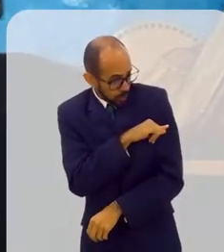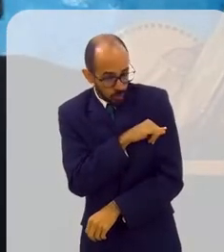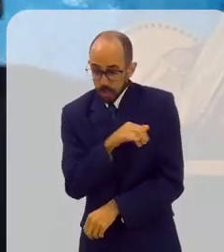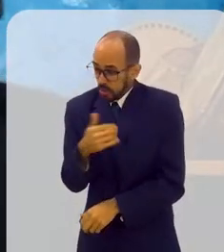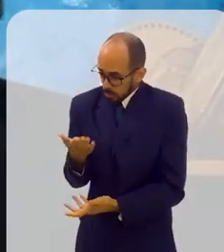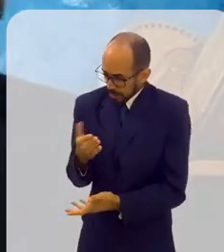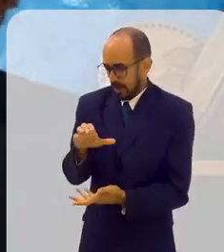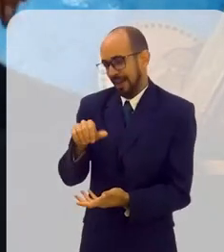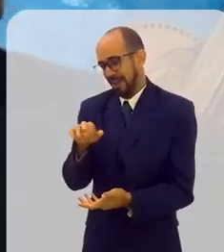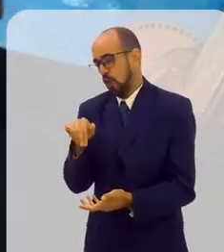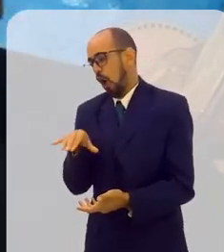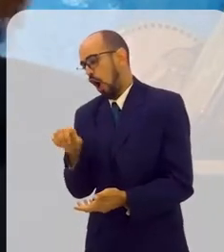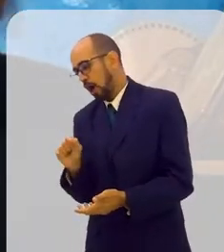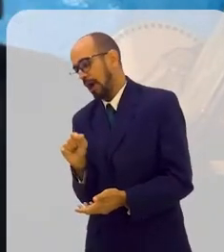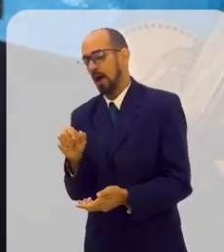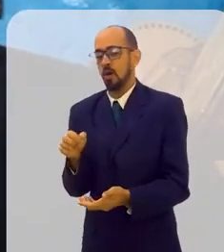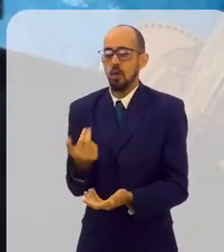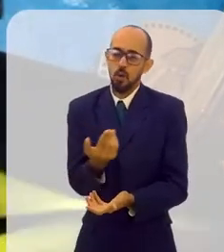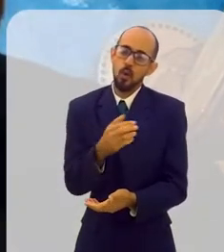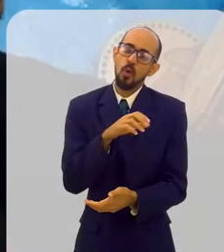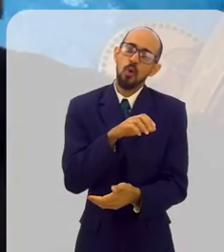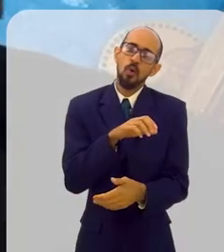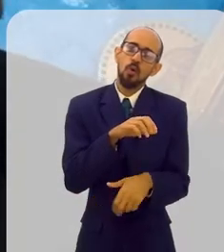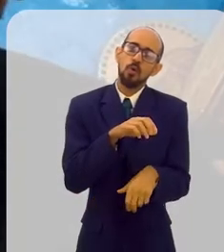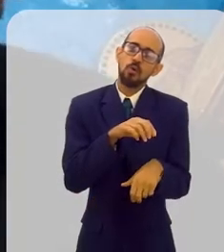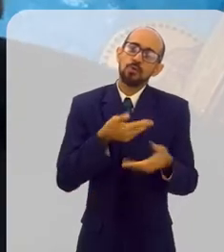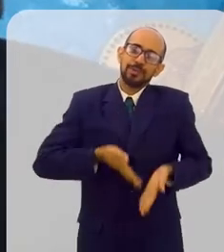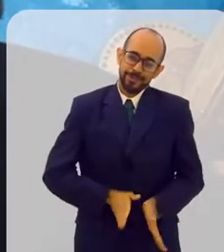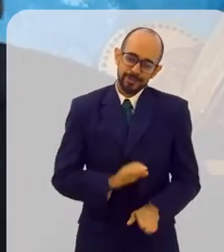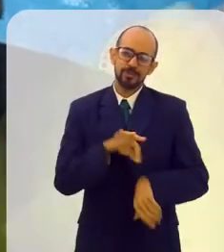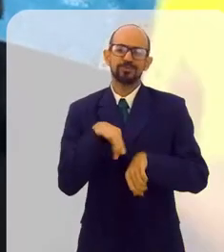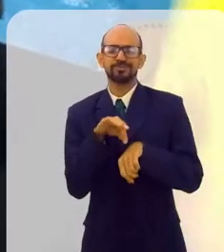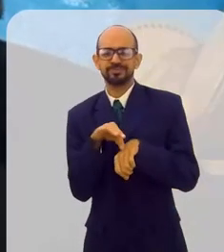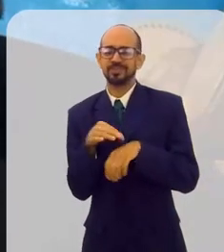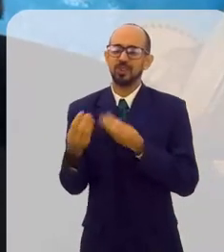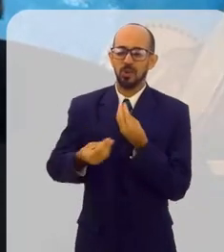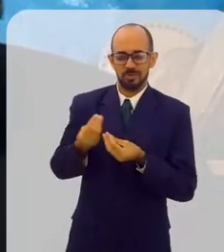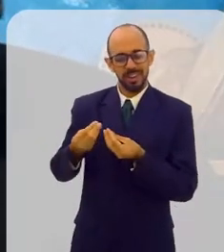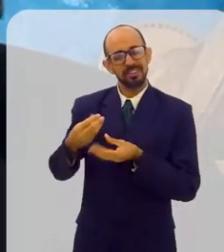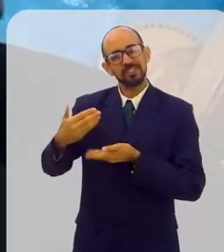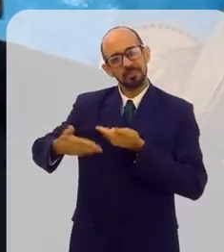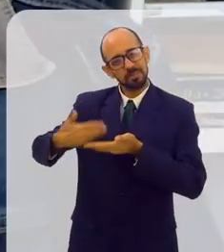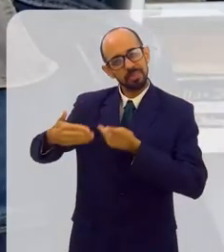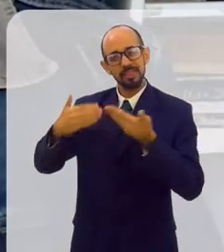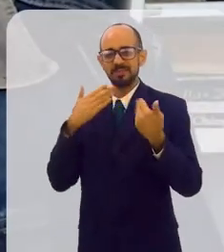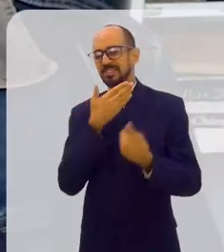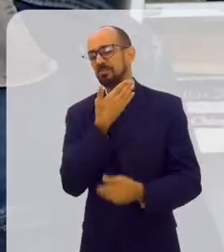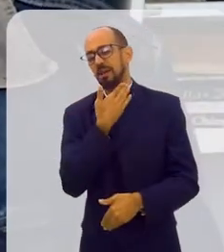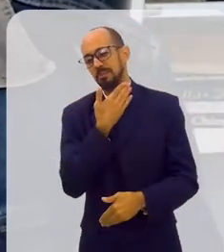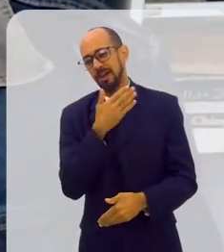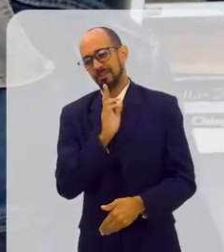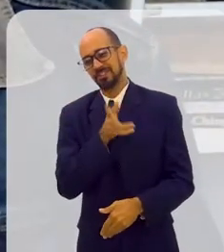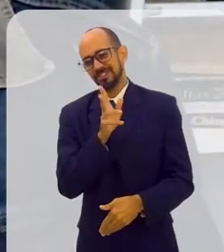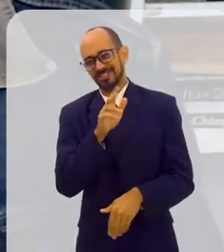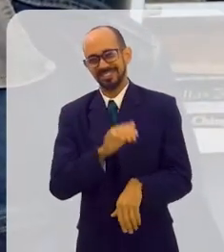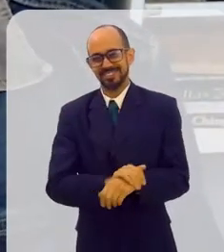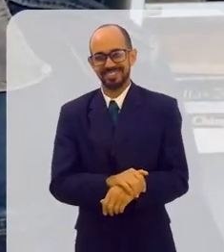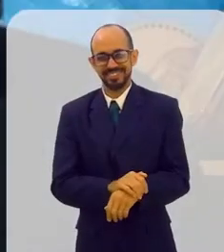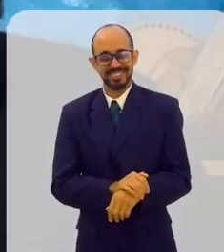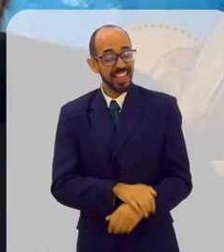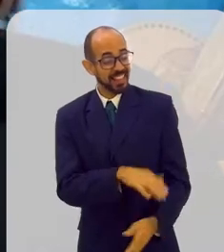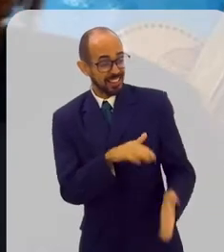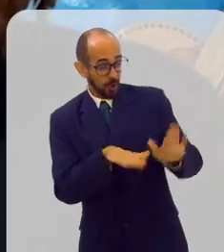não, mas então você é carioca, você é capixaba, que negócio?" Aí vai desenvolvendo, né? A resenha vai andando. Talvez você seja um